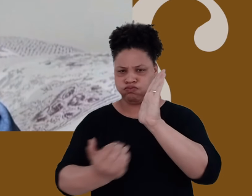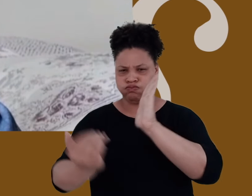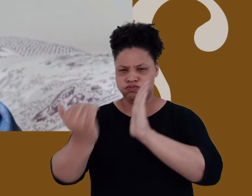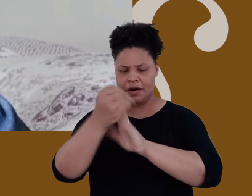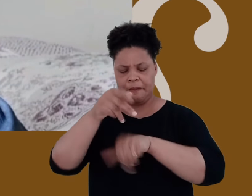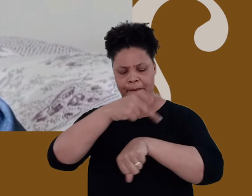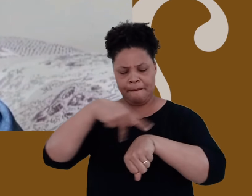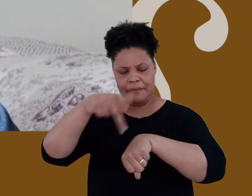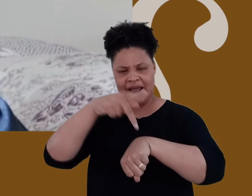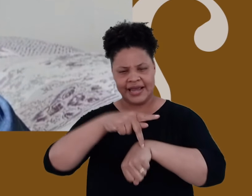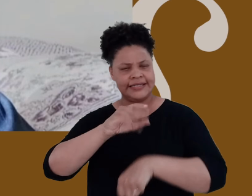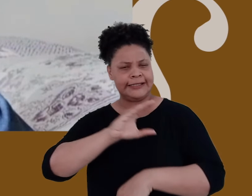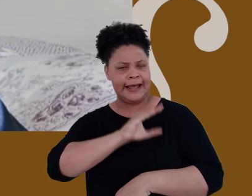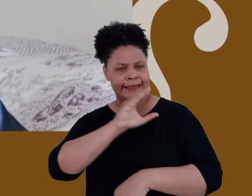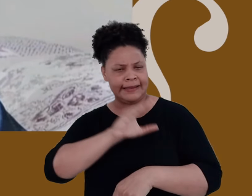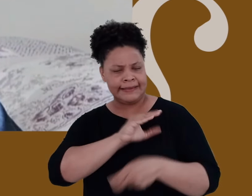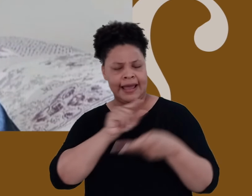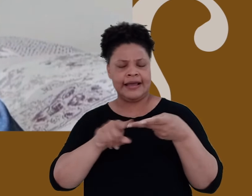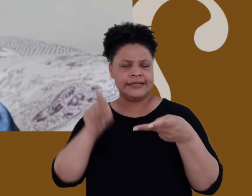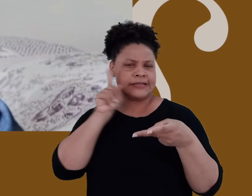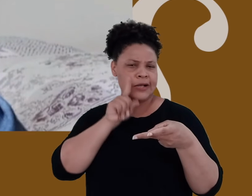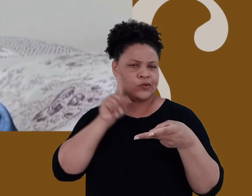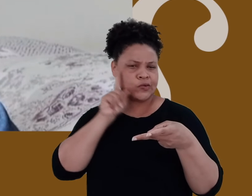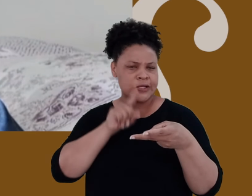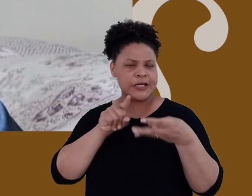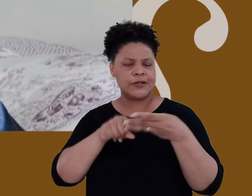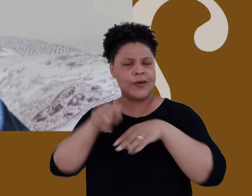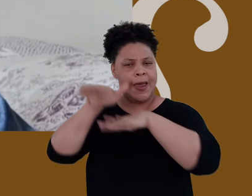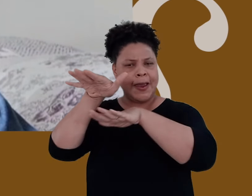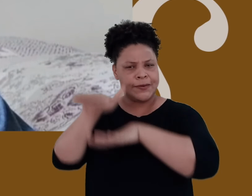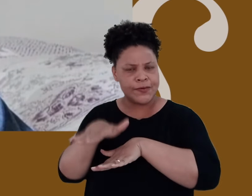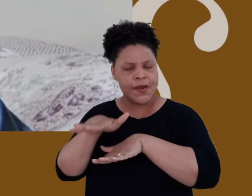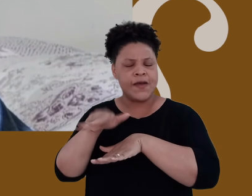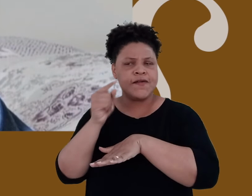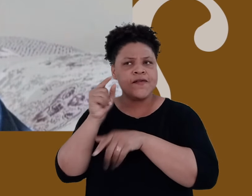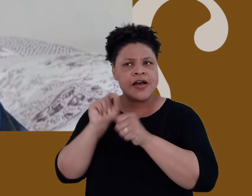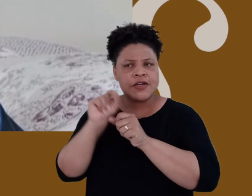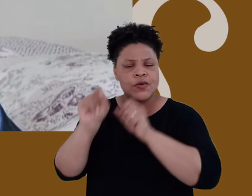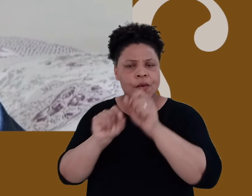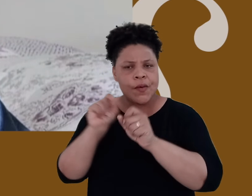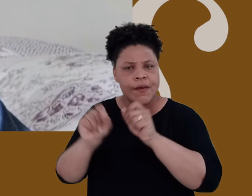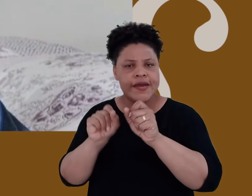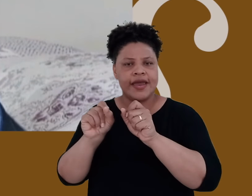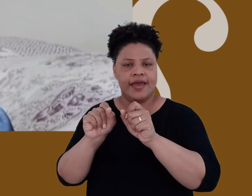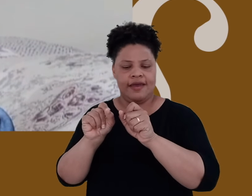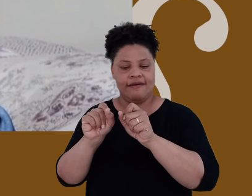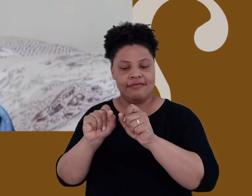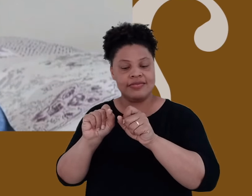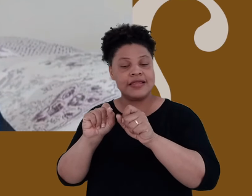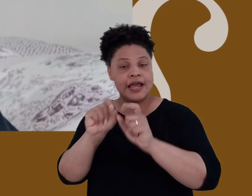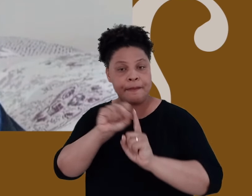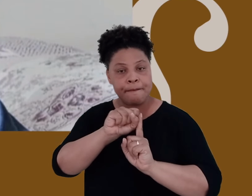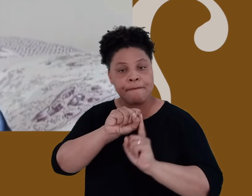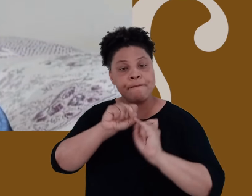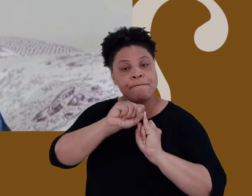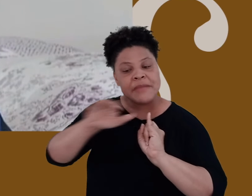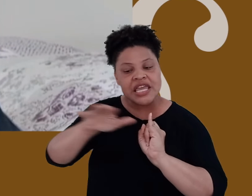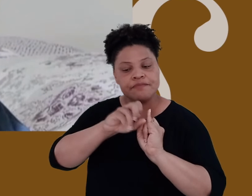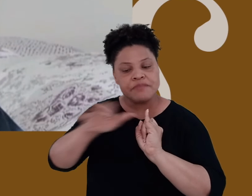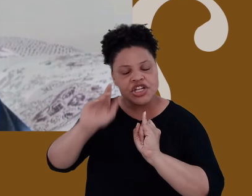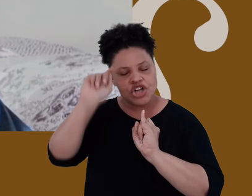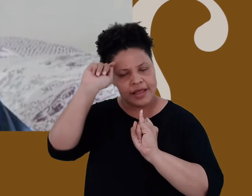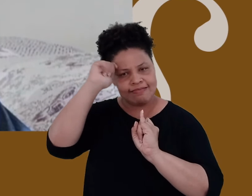Canadá, Reino Unido, Estados Unidos, fazendo compra de mídia na mão, né, das mídias negras, das mídias